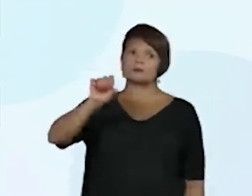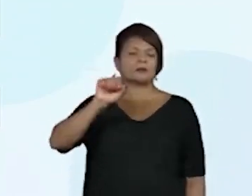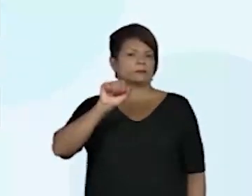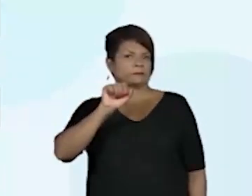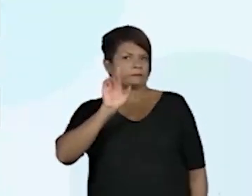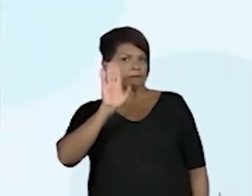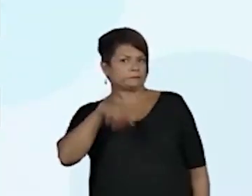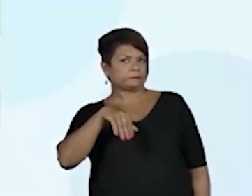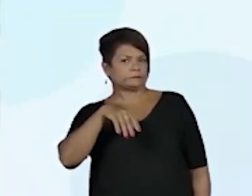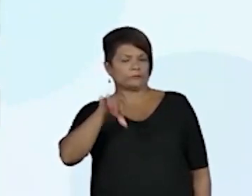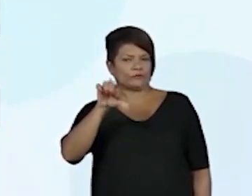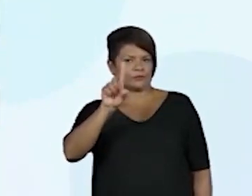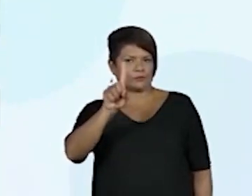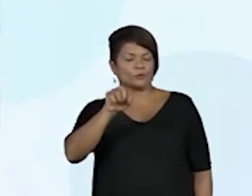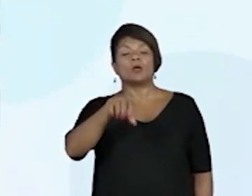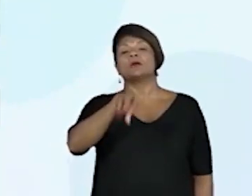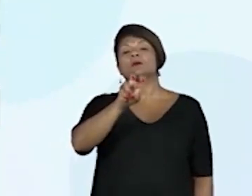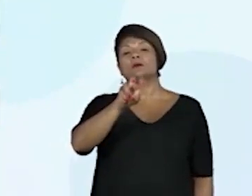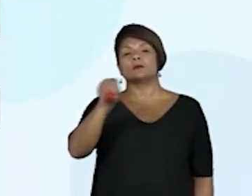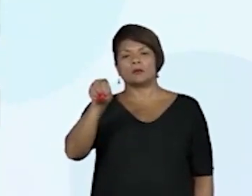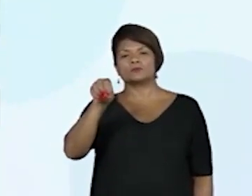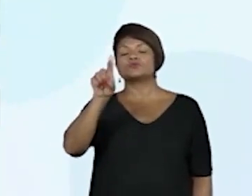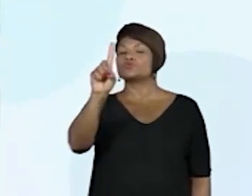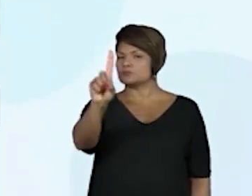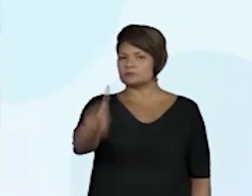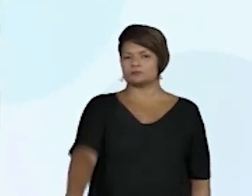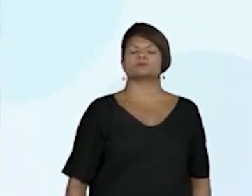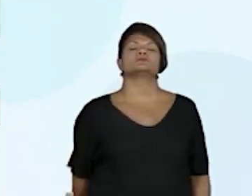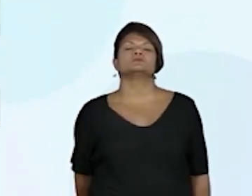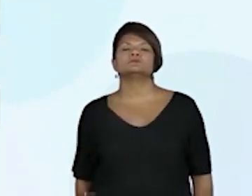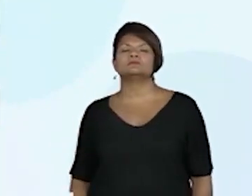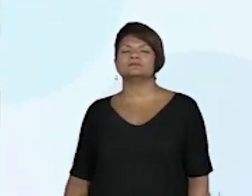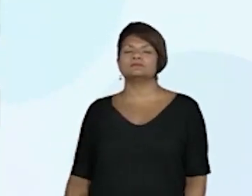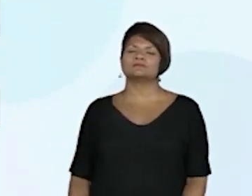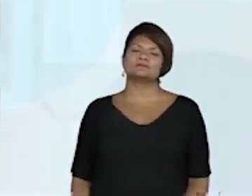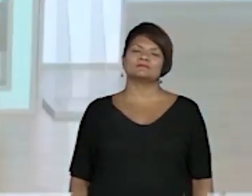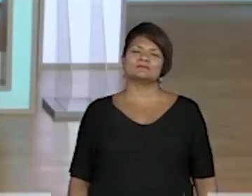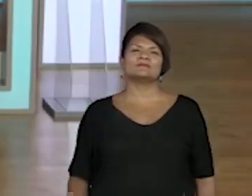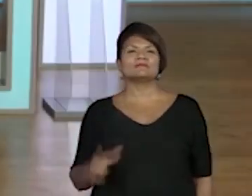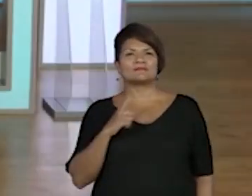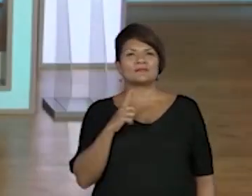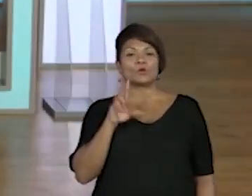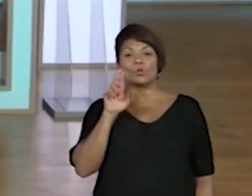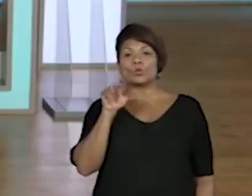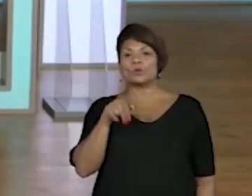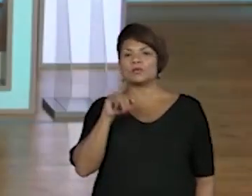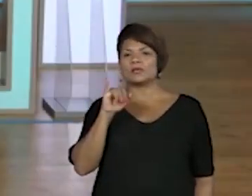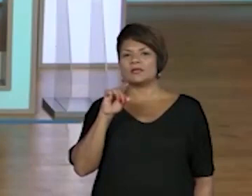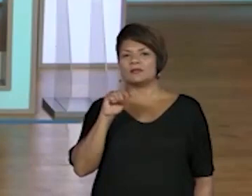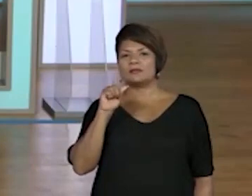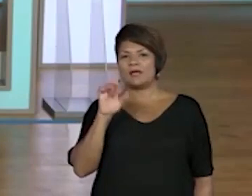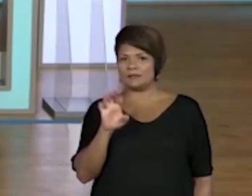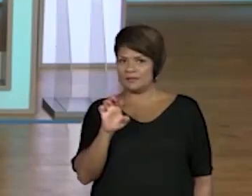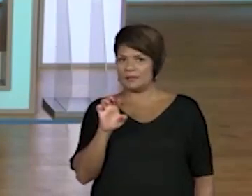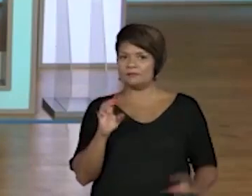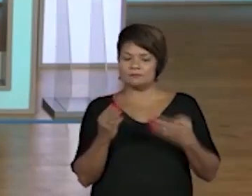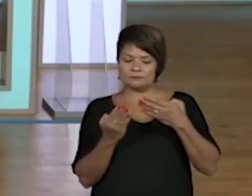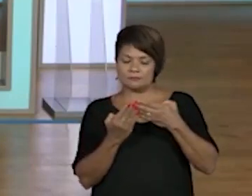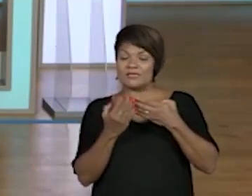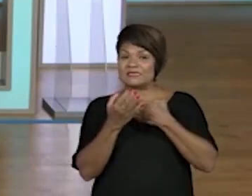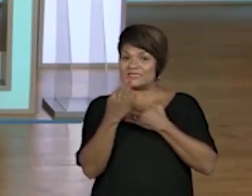501. Lembrando, né, como foi dito, a ficha de unidade só ocupa o local da unidade. É de dezena a de dezena, a gente não